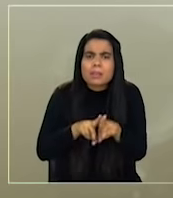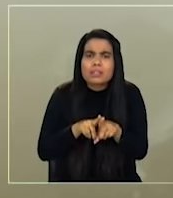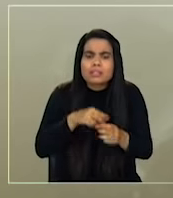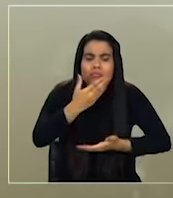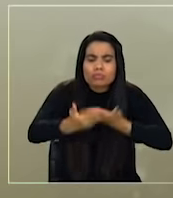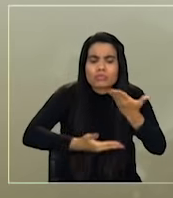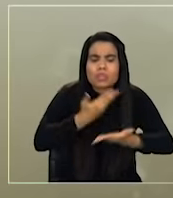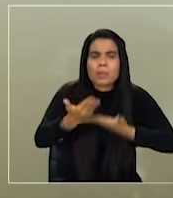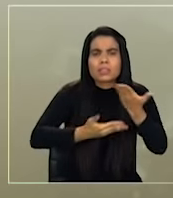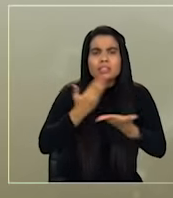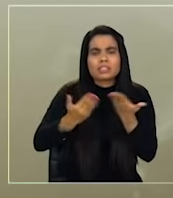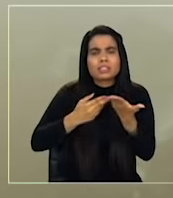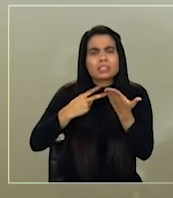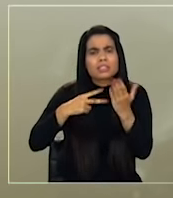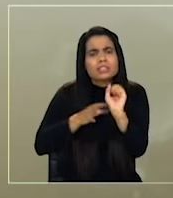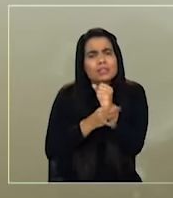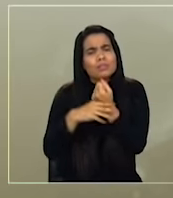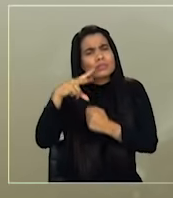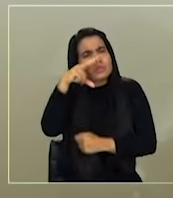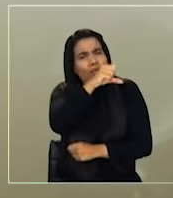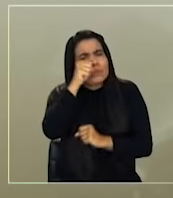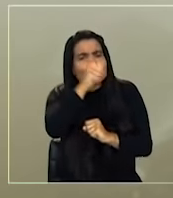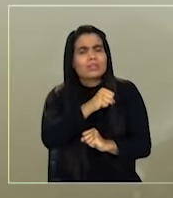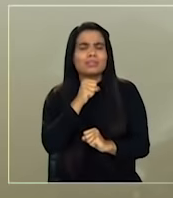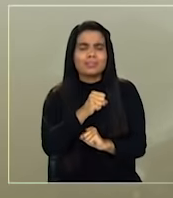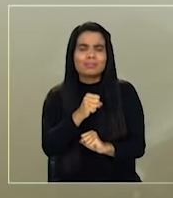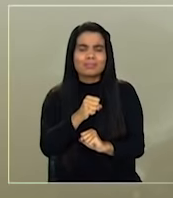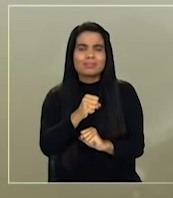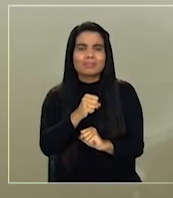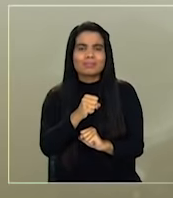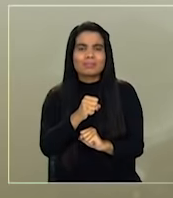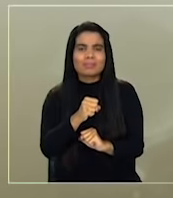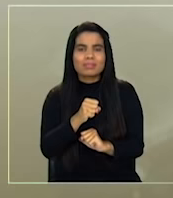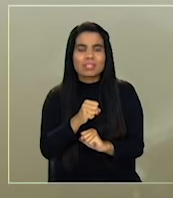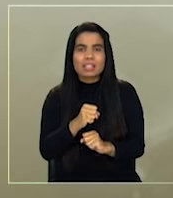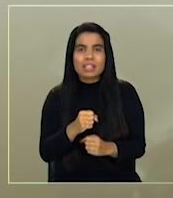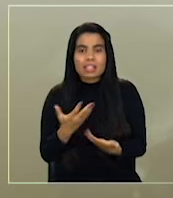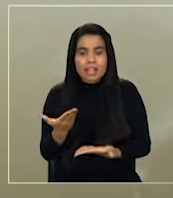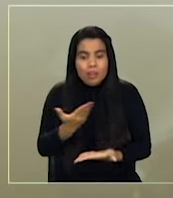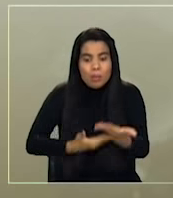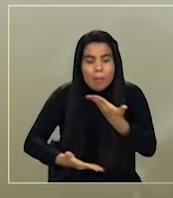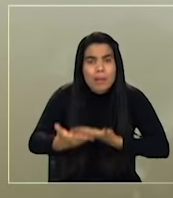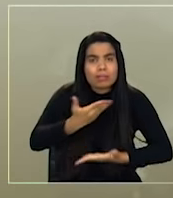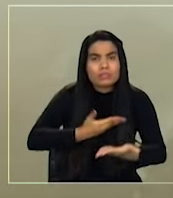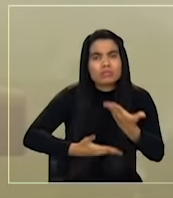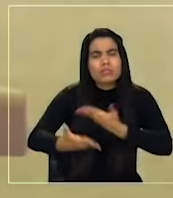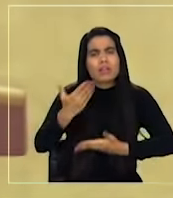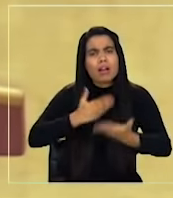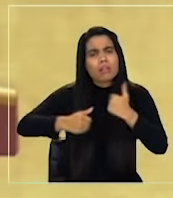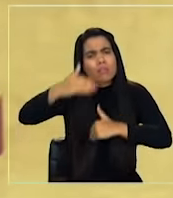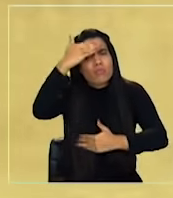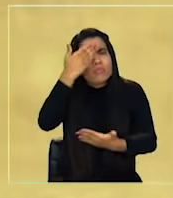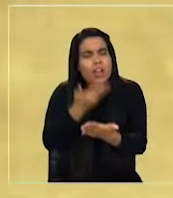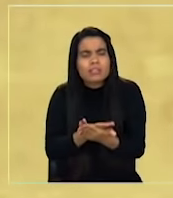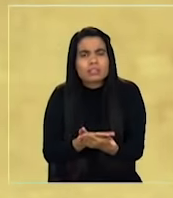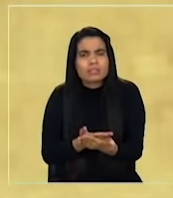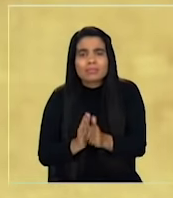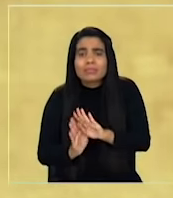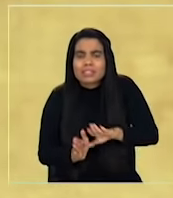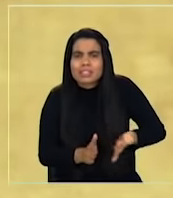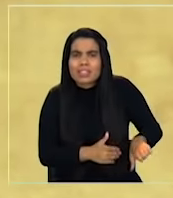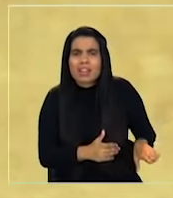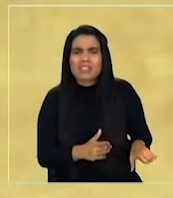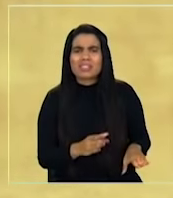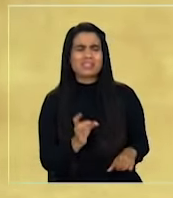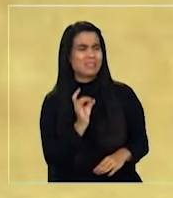passem, o que Ele falou vai se cumprir. Não tenha medo, não fique baseando a sua vida